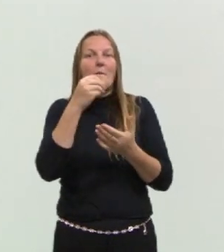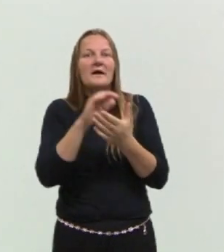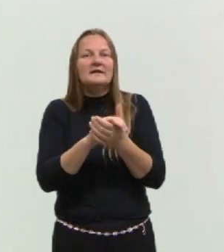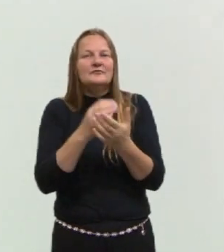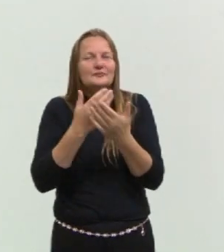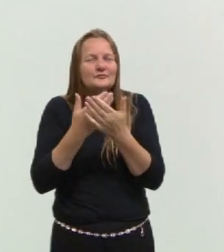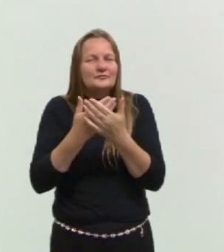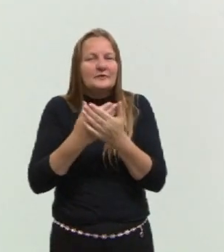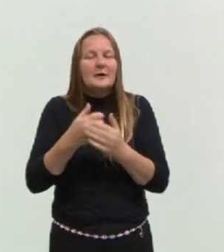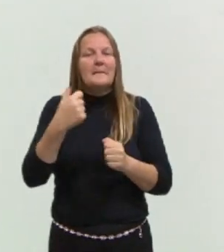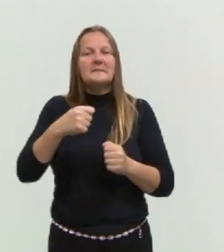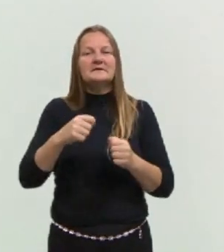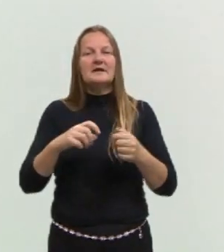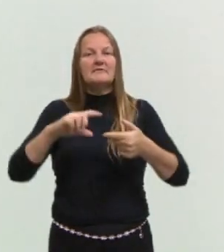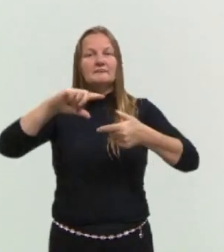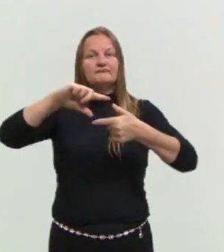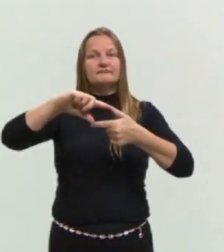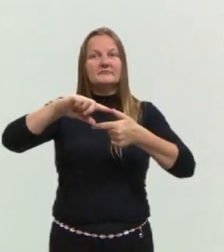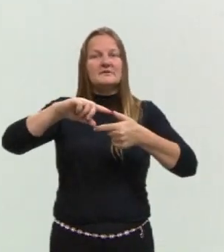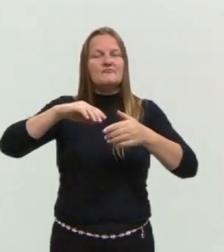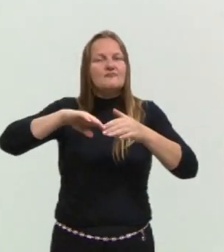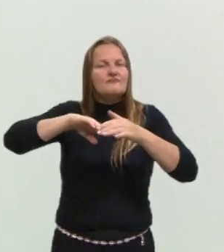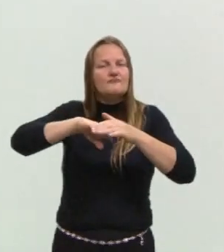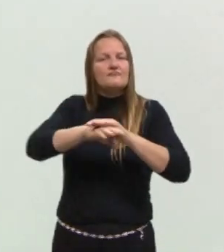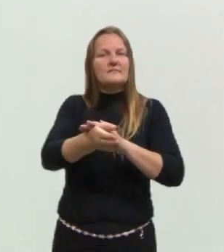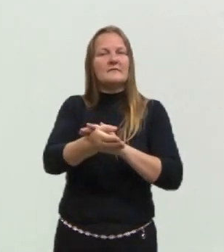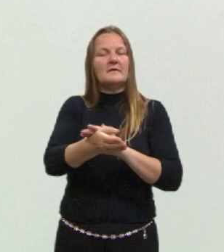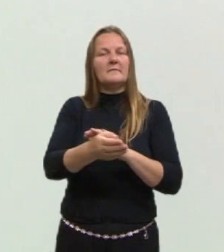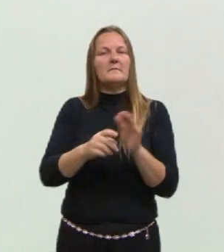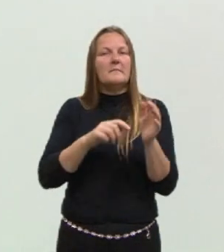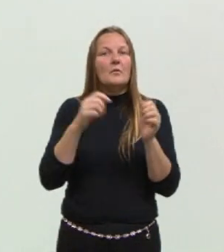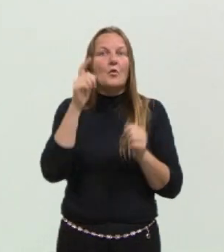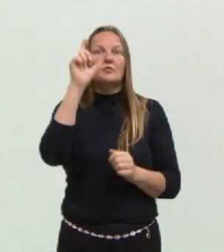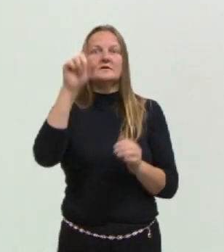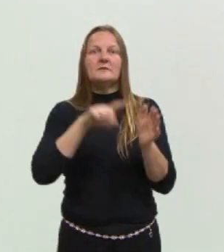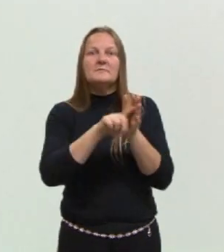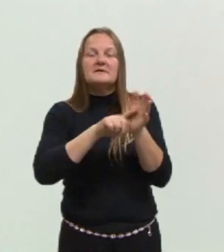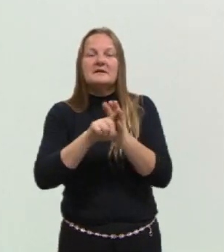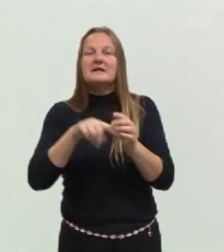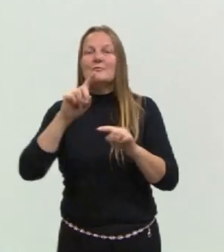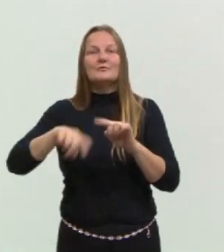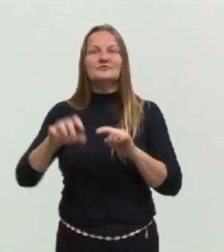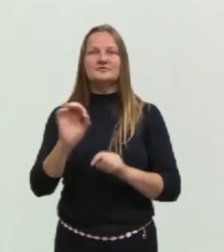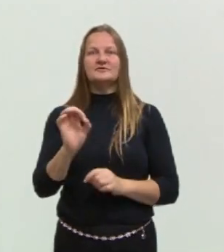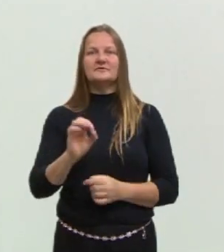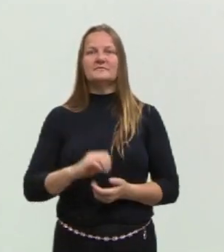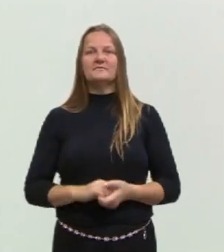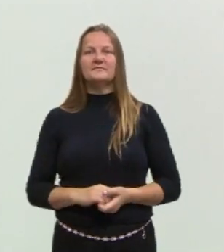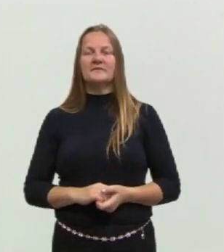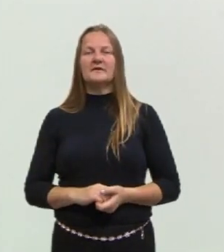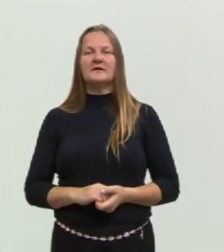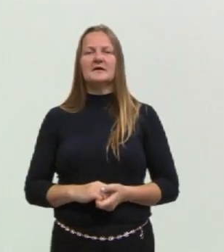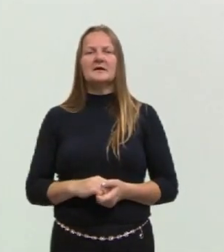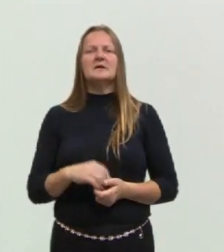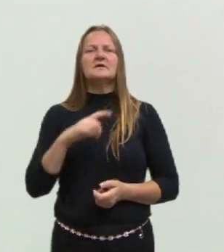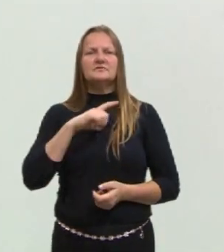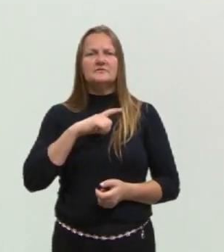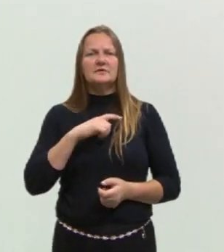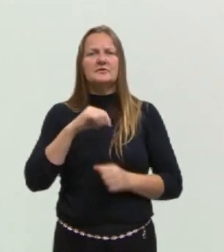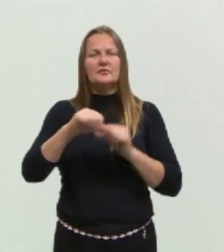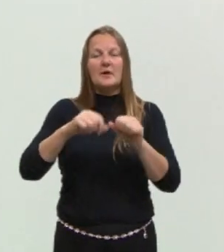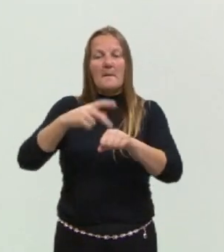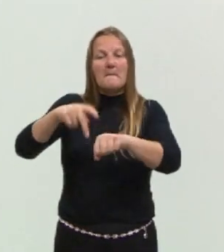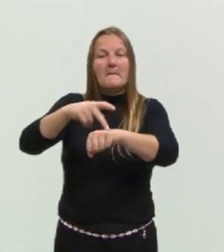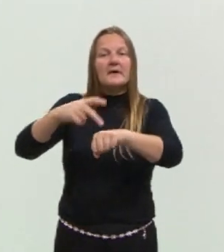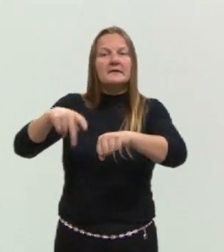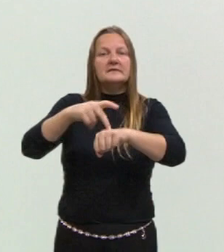elas precisavam se enquadrar em algo para conseguir pesquisar, porque não era permitido que elas estudassem. Elas tiveram muitas vezes que trocar de países,